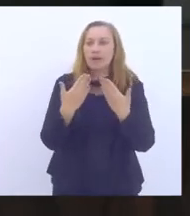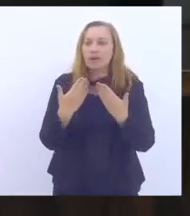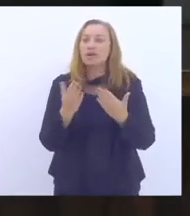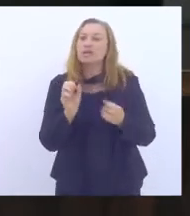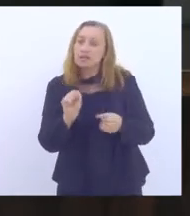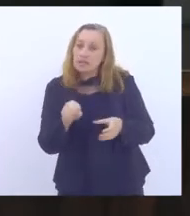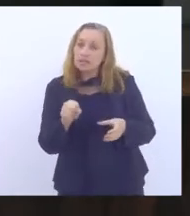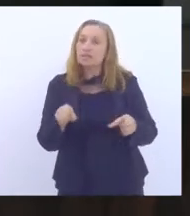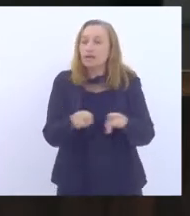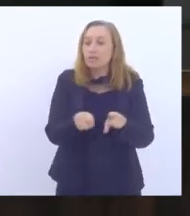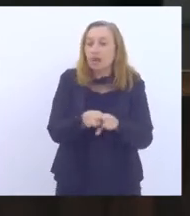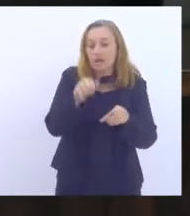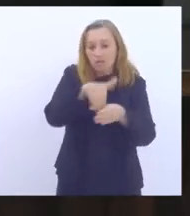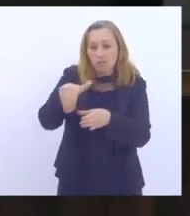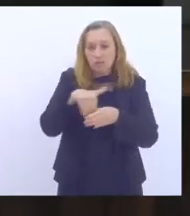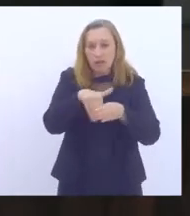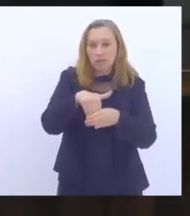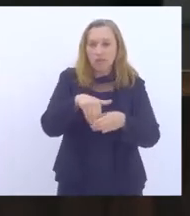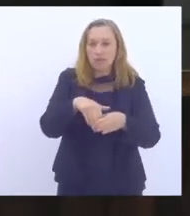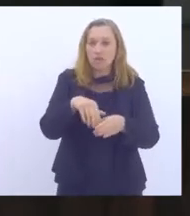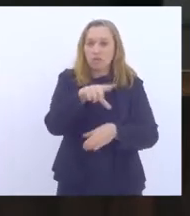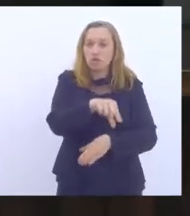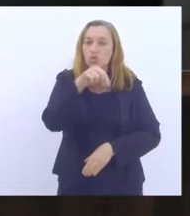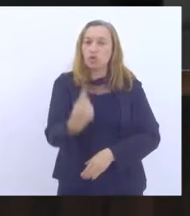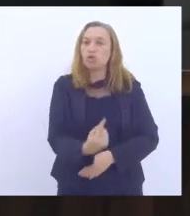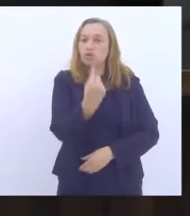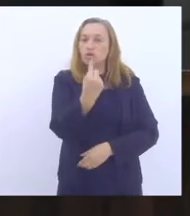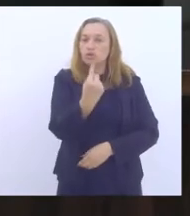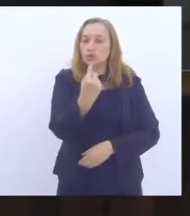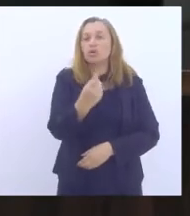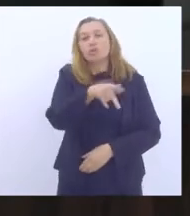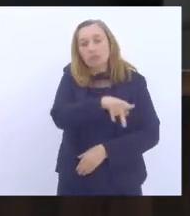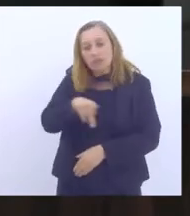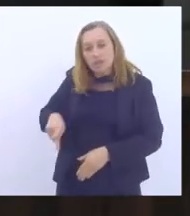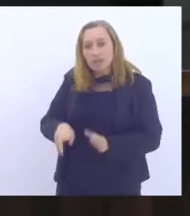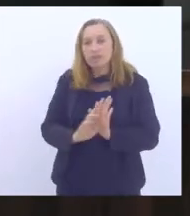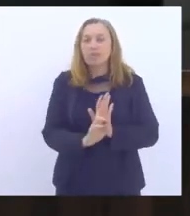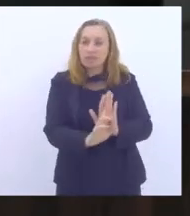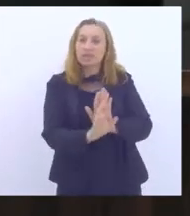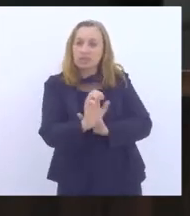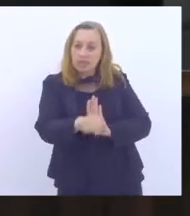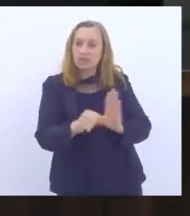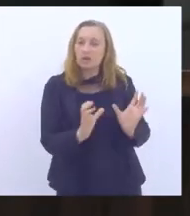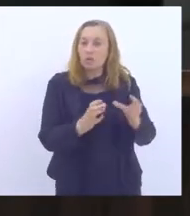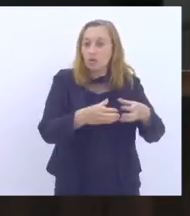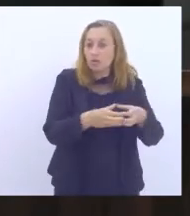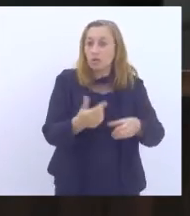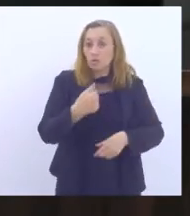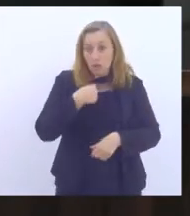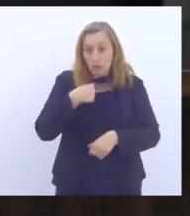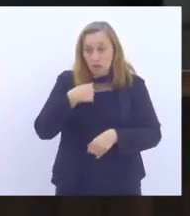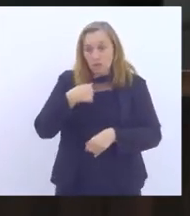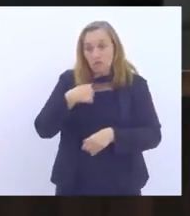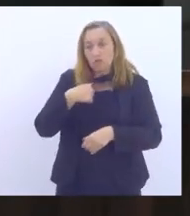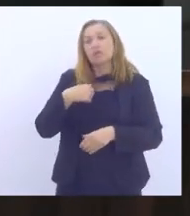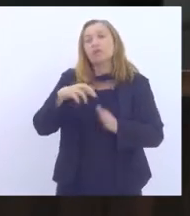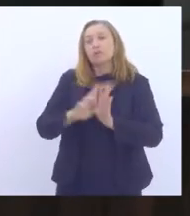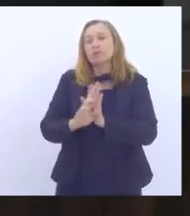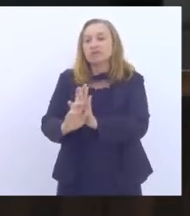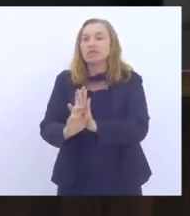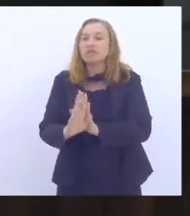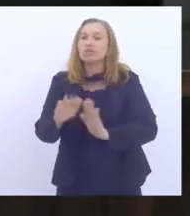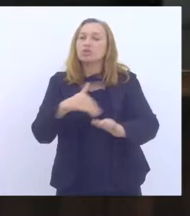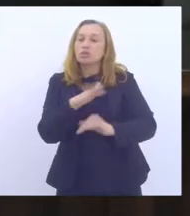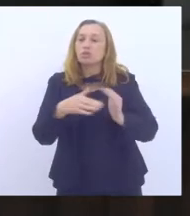caso voltar para ter uma posição única da comissão Presidente ao representante logicamente da comissão sim assim como eu sou representante aqui dos demais